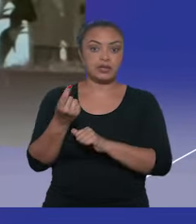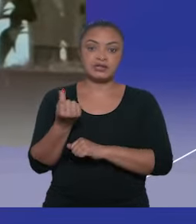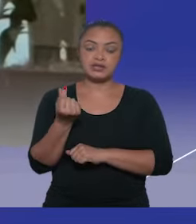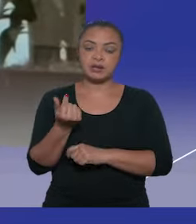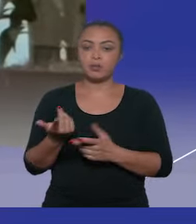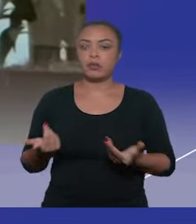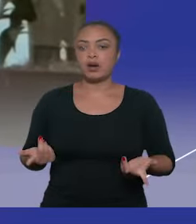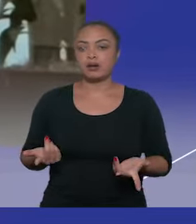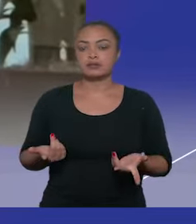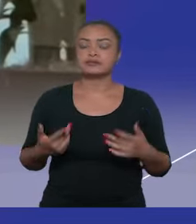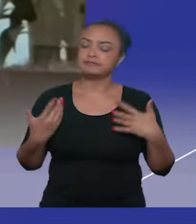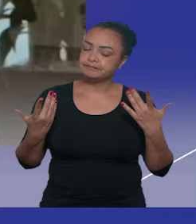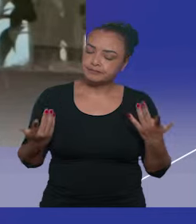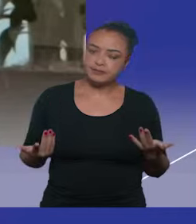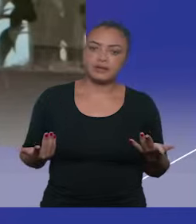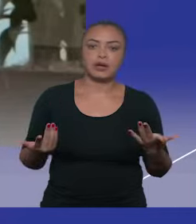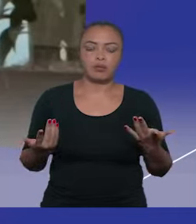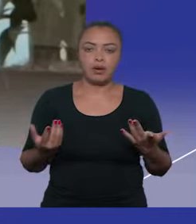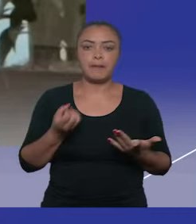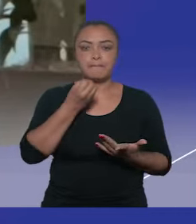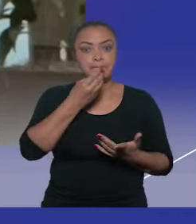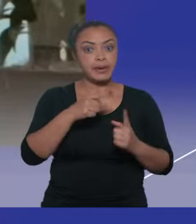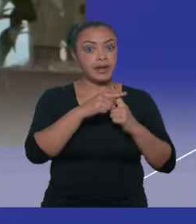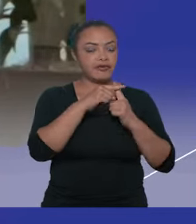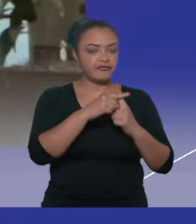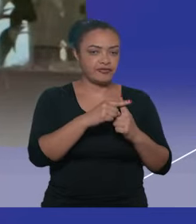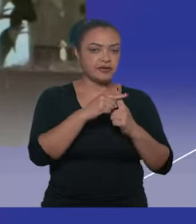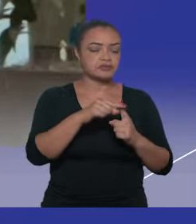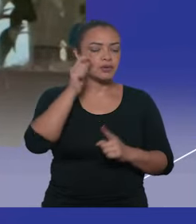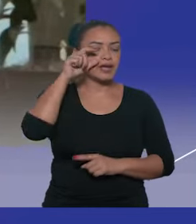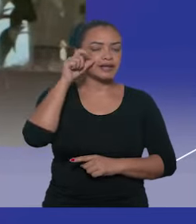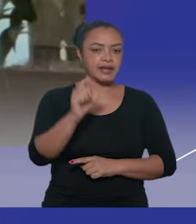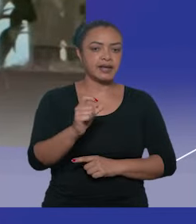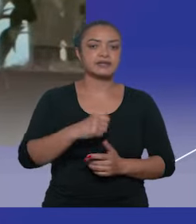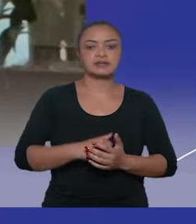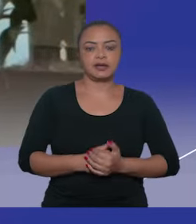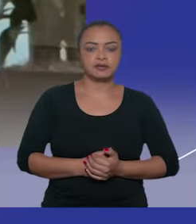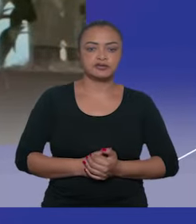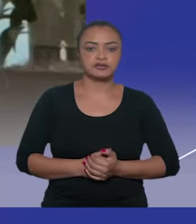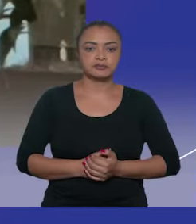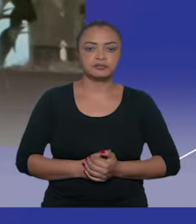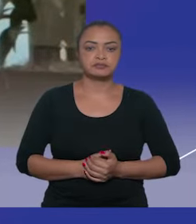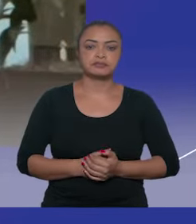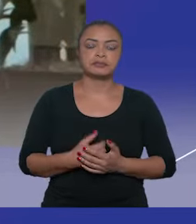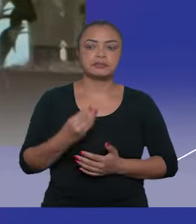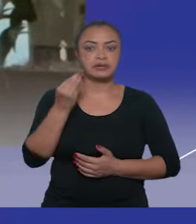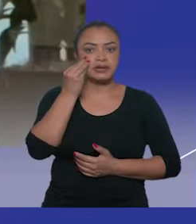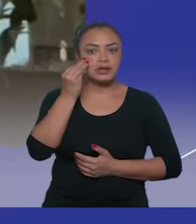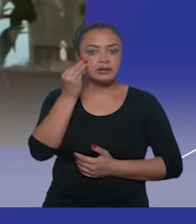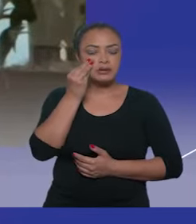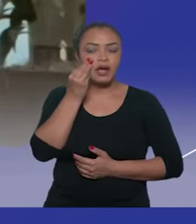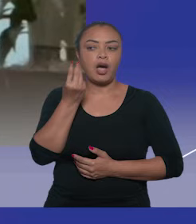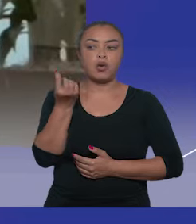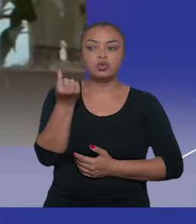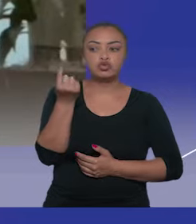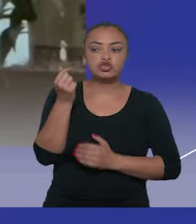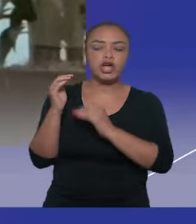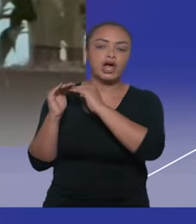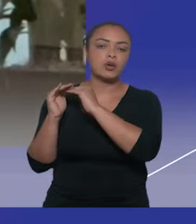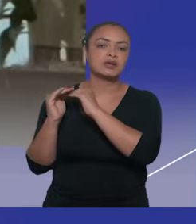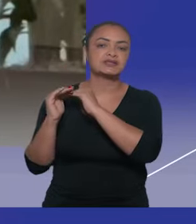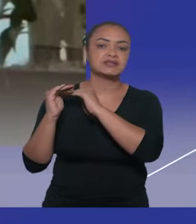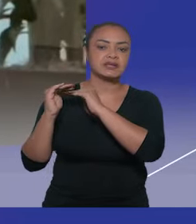investido no CDI nesses últimos 10 anos, apenas de uma mudança de moeda. Então, isso é extremamente um benefício